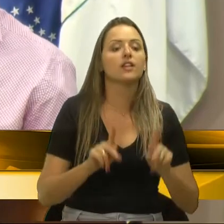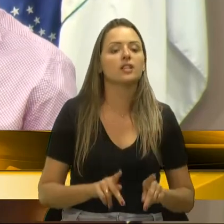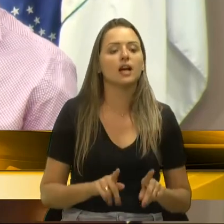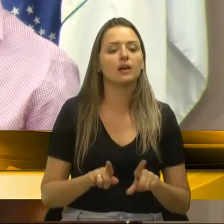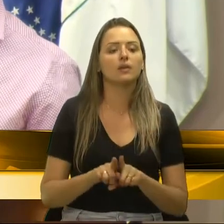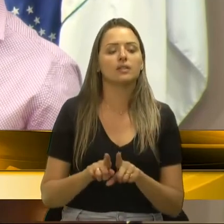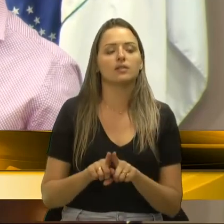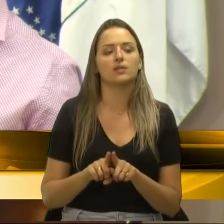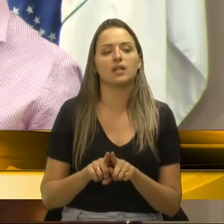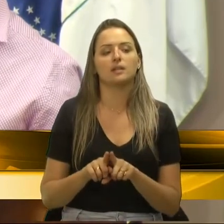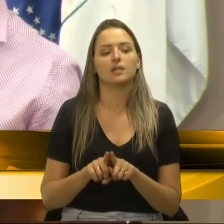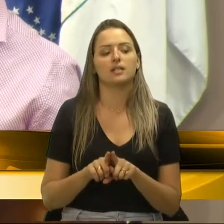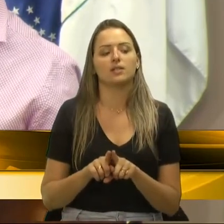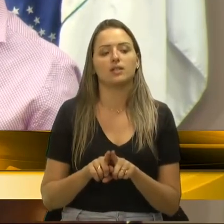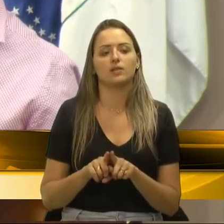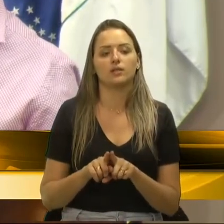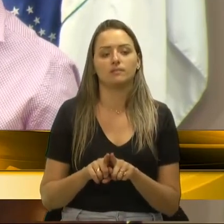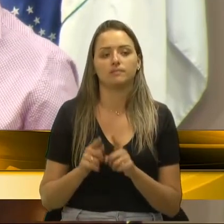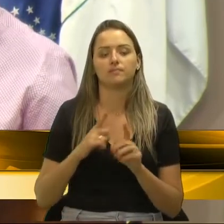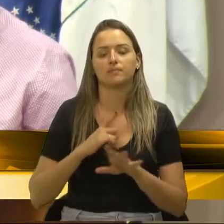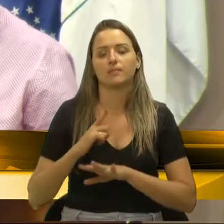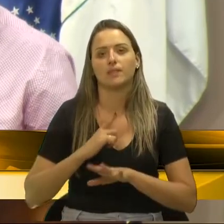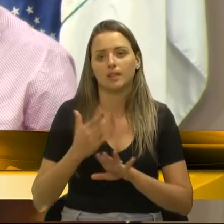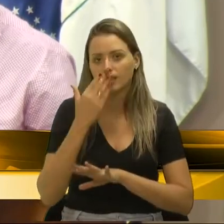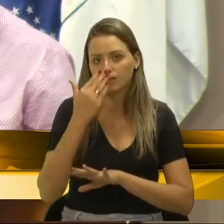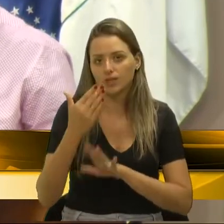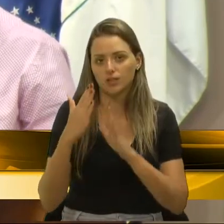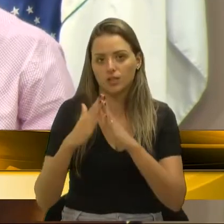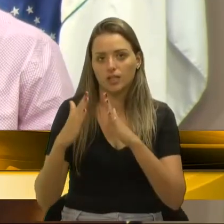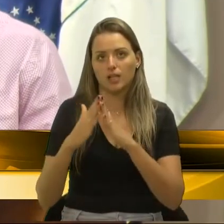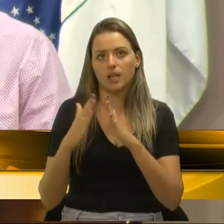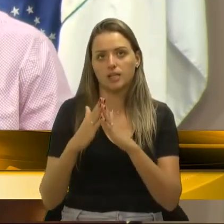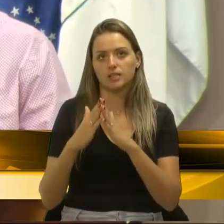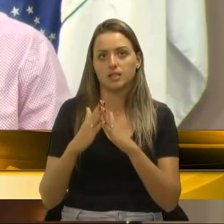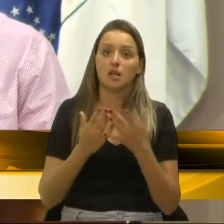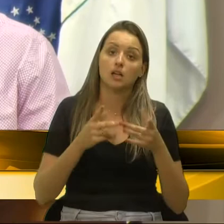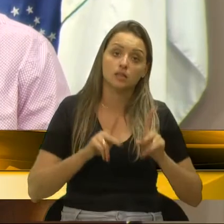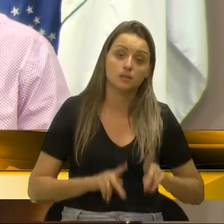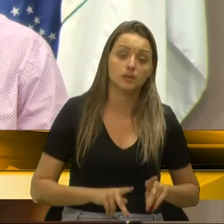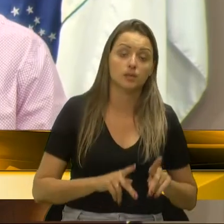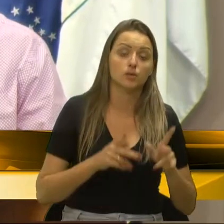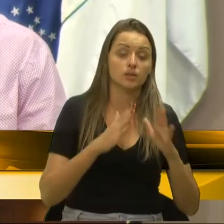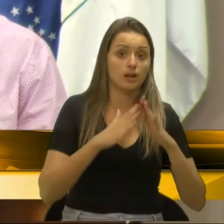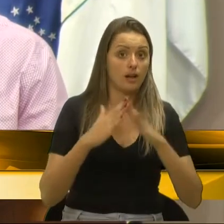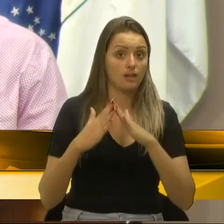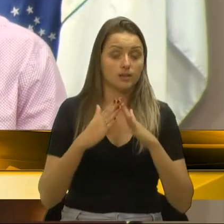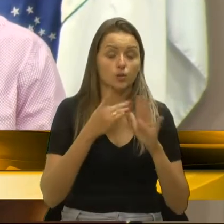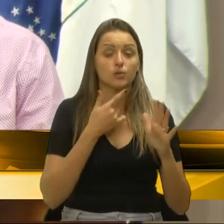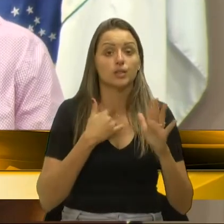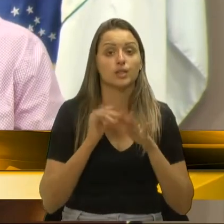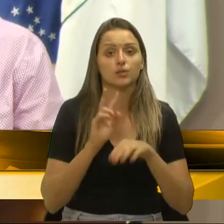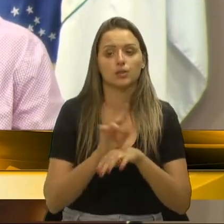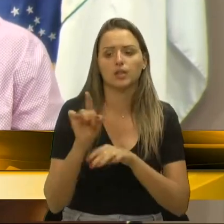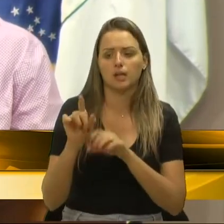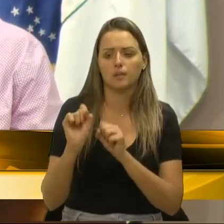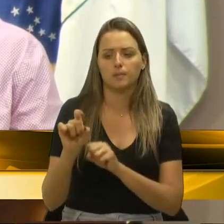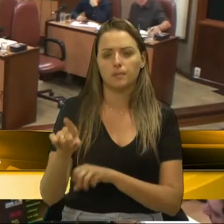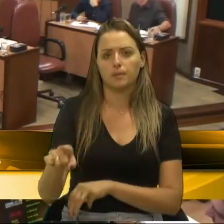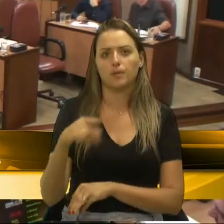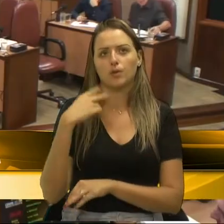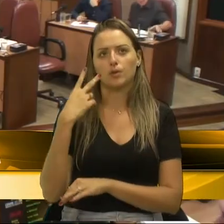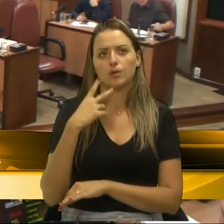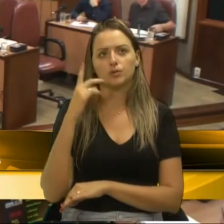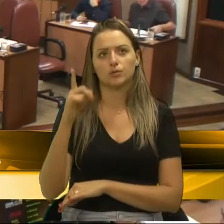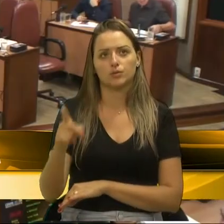secretário hoje da Agricultura, na frente da casa dele, que os moradores gostariam de fazer isso. A sua parte, vereador. Vereador, só